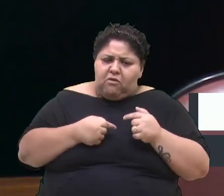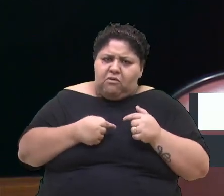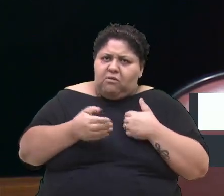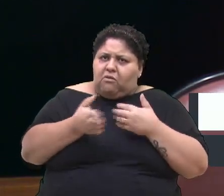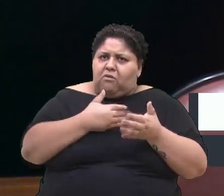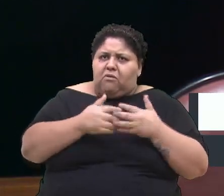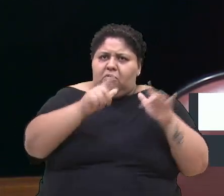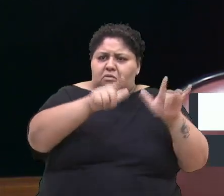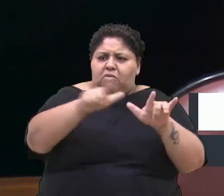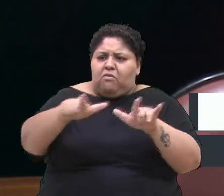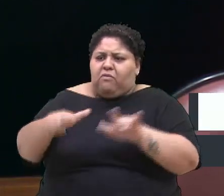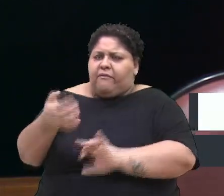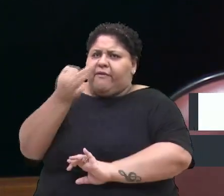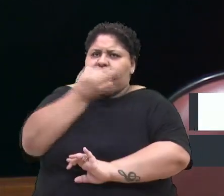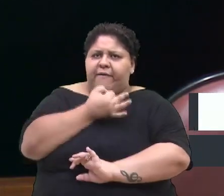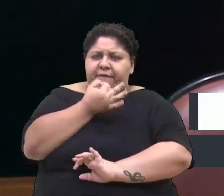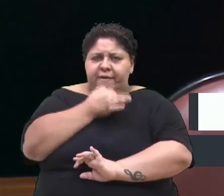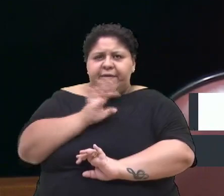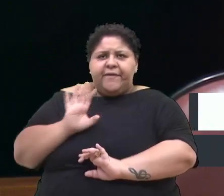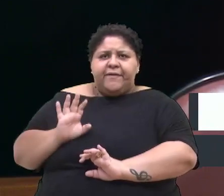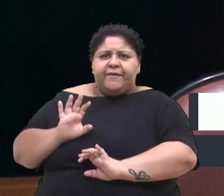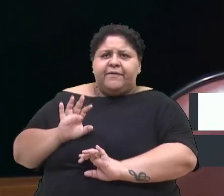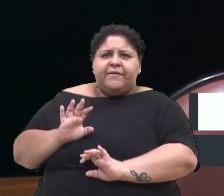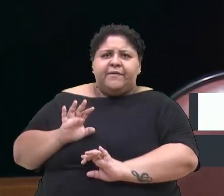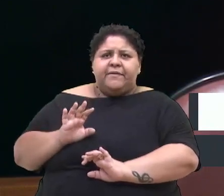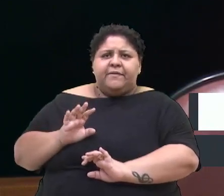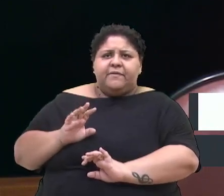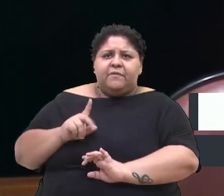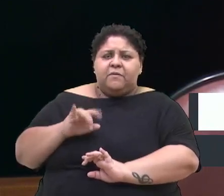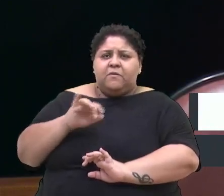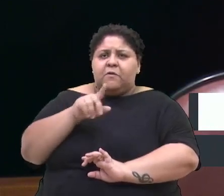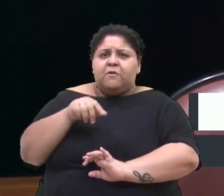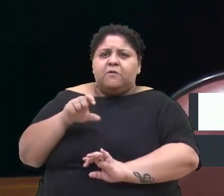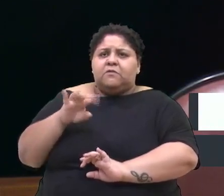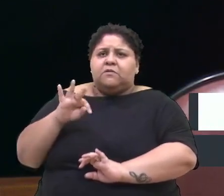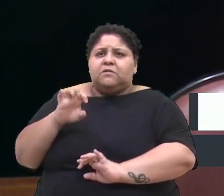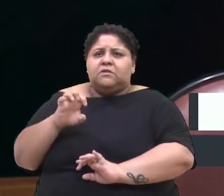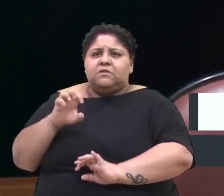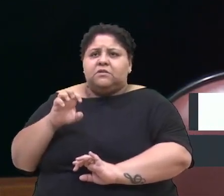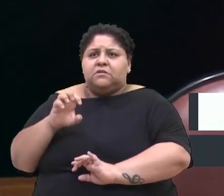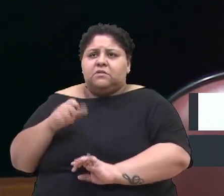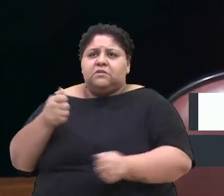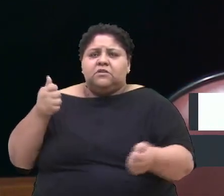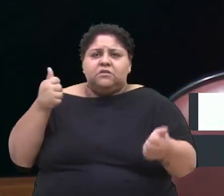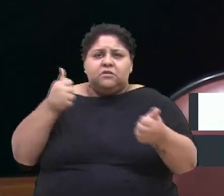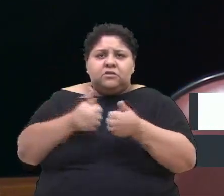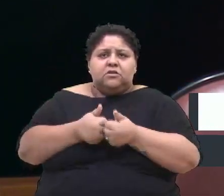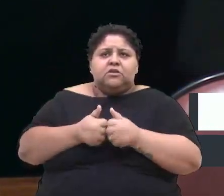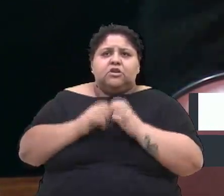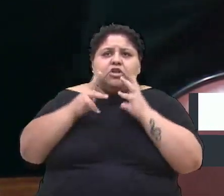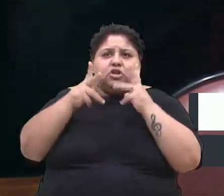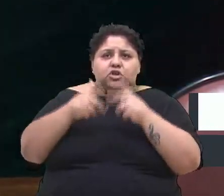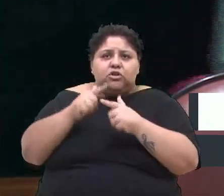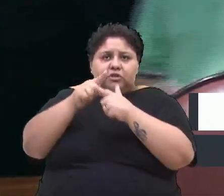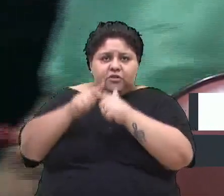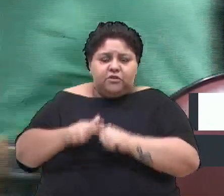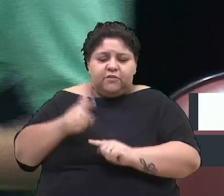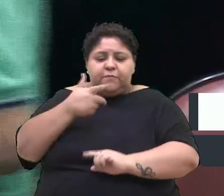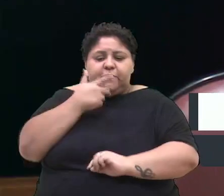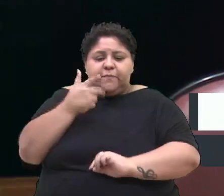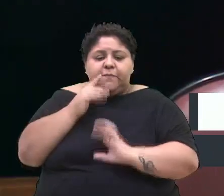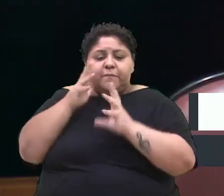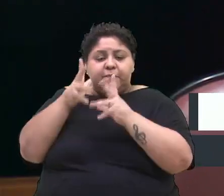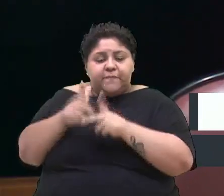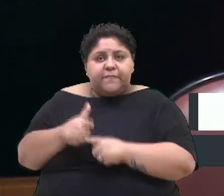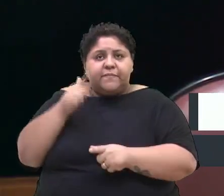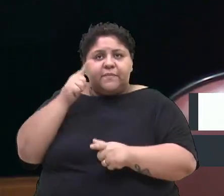debates nas cidades, o seu Pizzetti estava. E todas as vezes ele falava, e todas as vezes